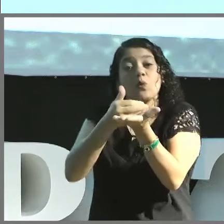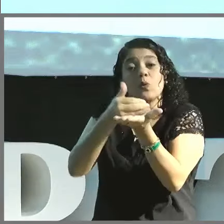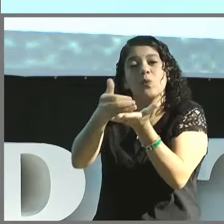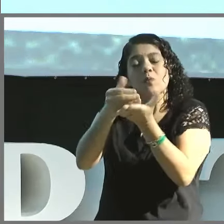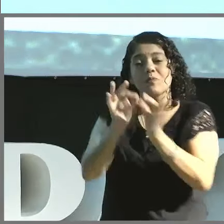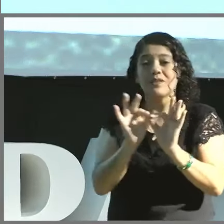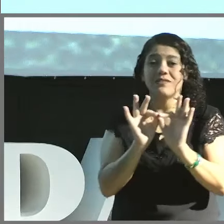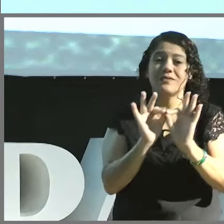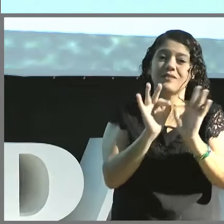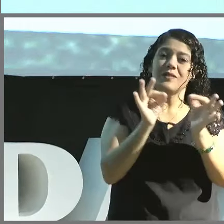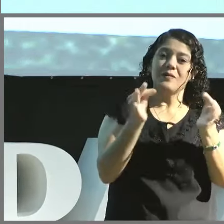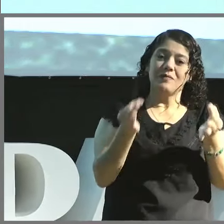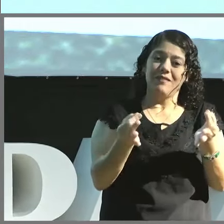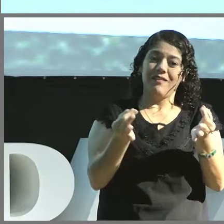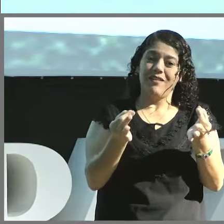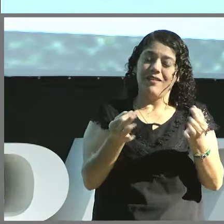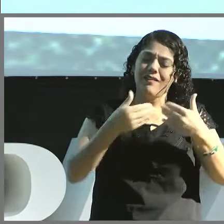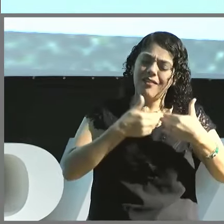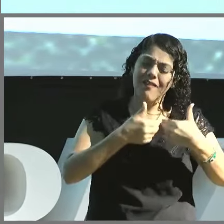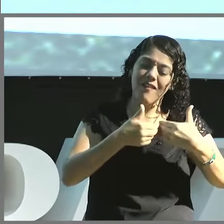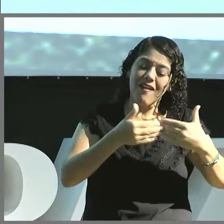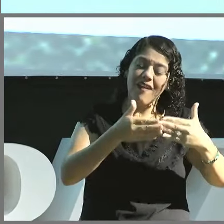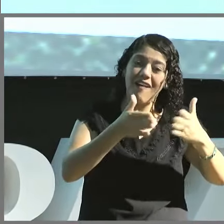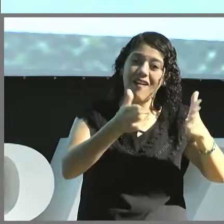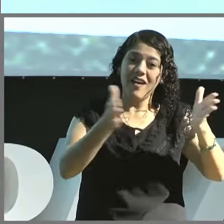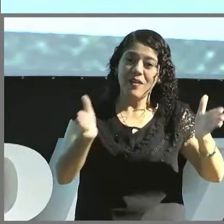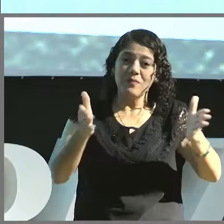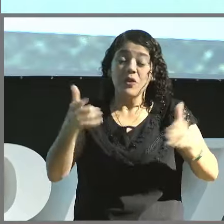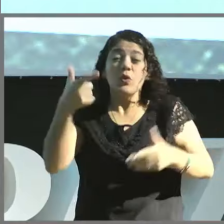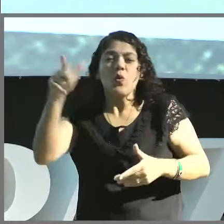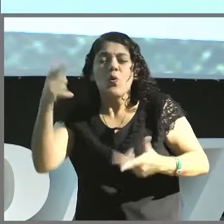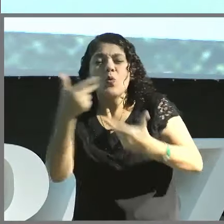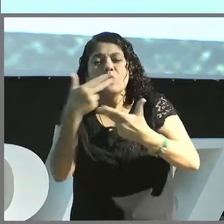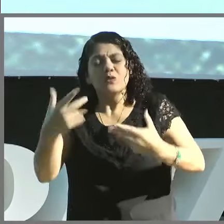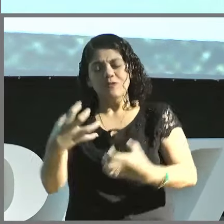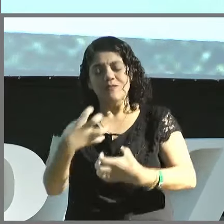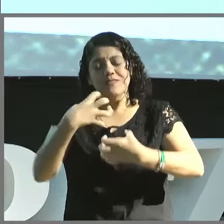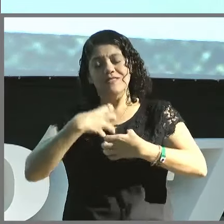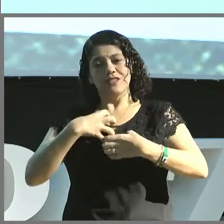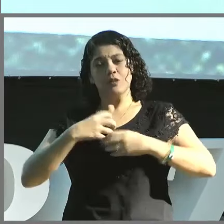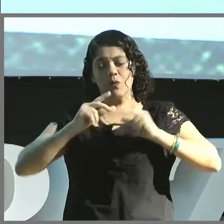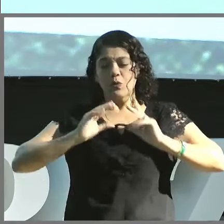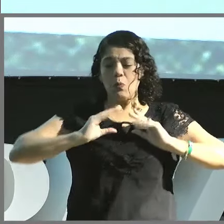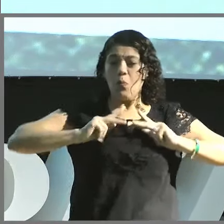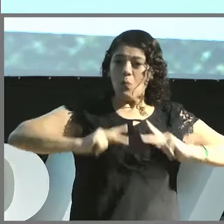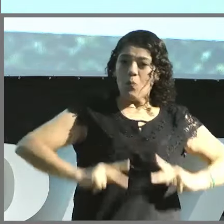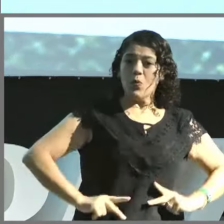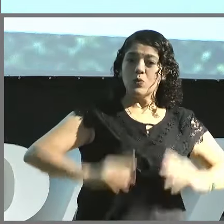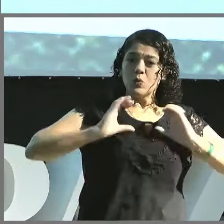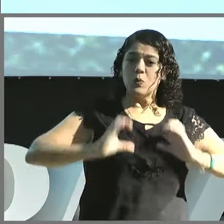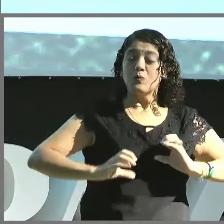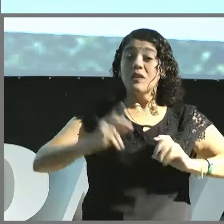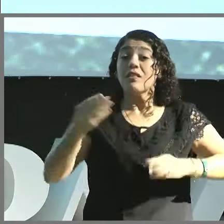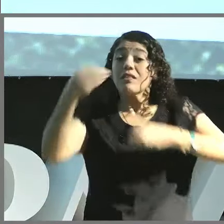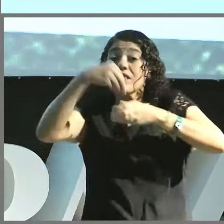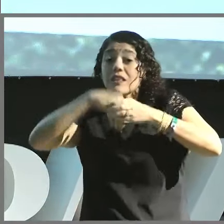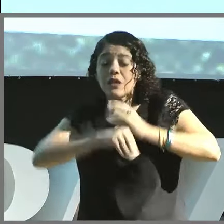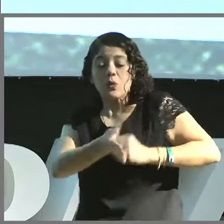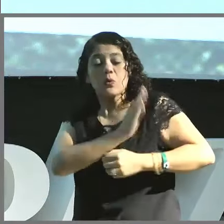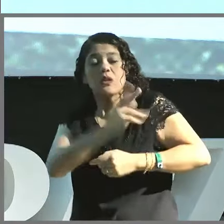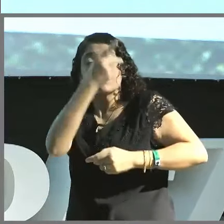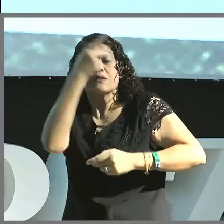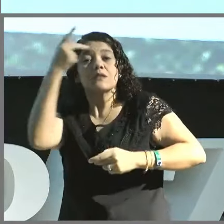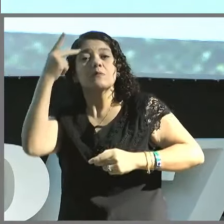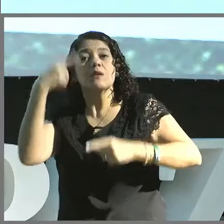humildade é que deverá abrir a porta das outras virtudes na fala do Espírito Emmanuel. E termina no alto